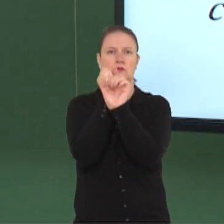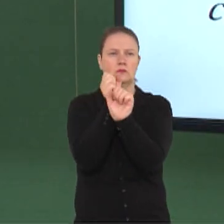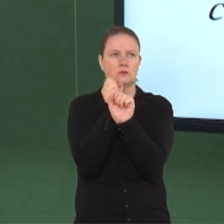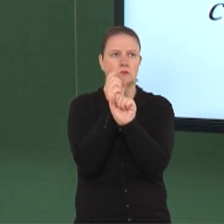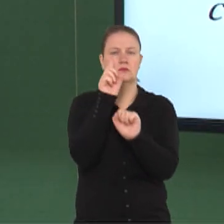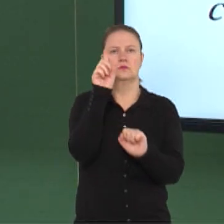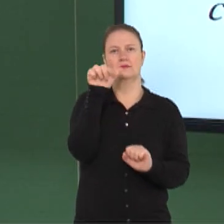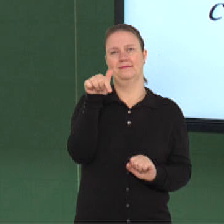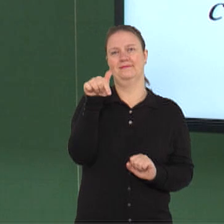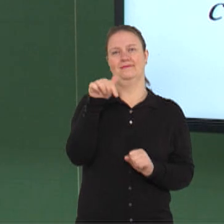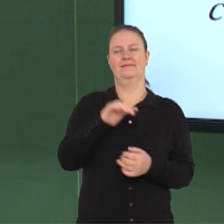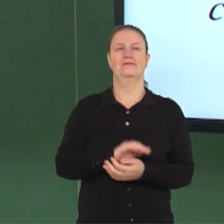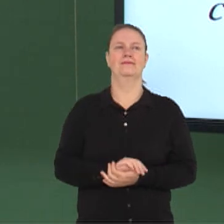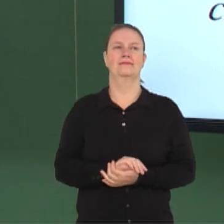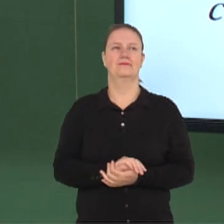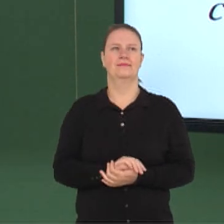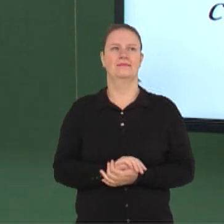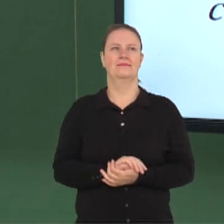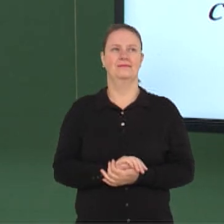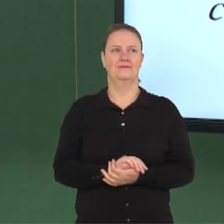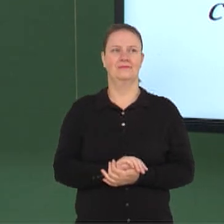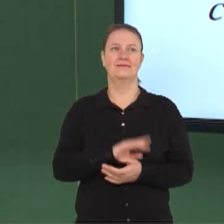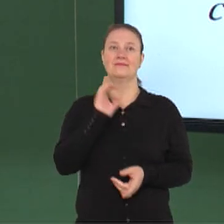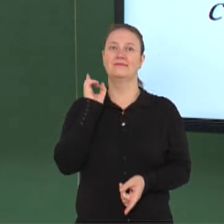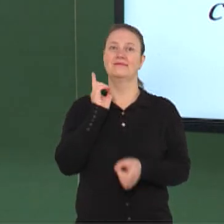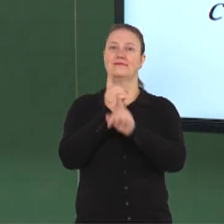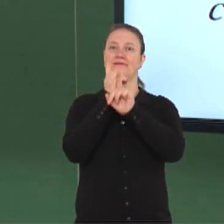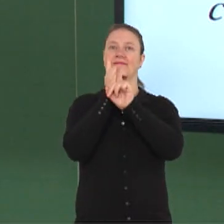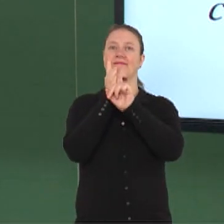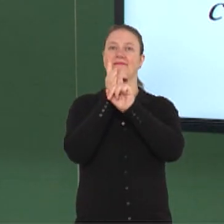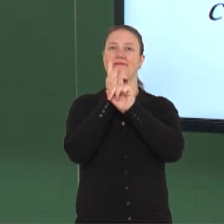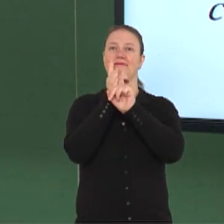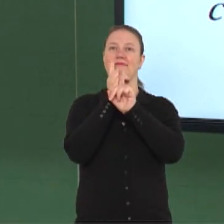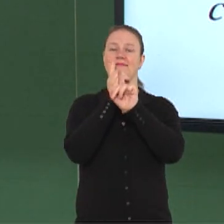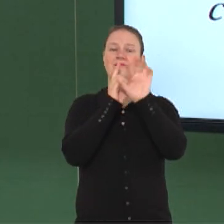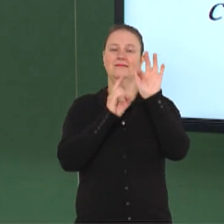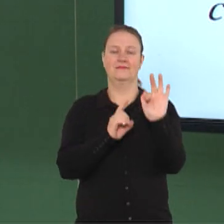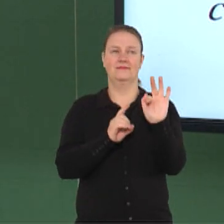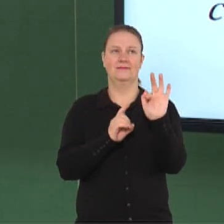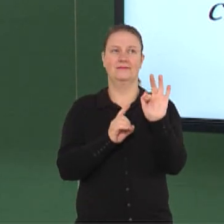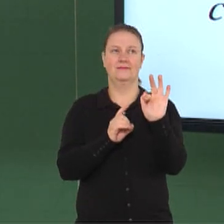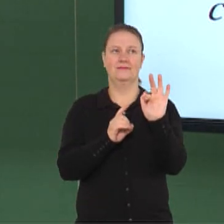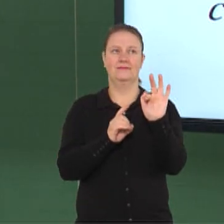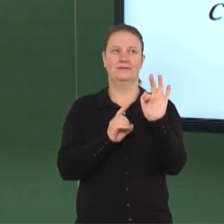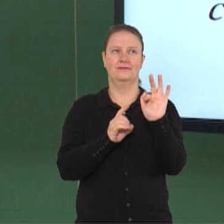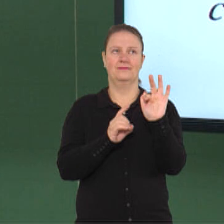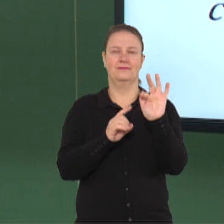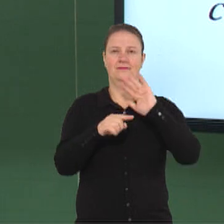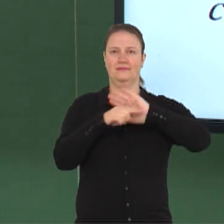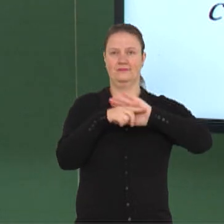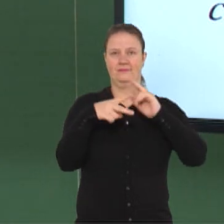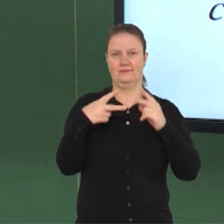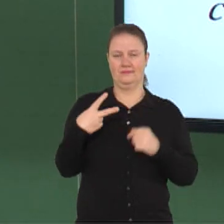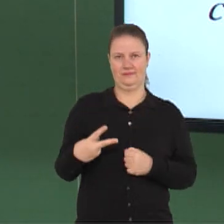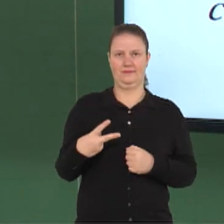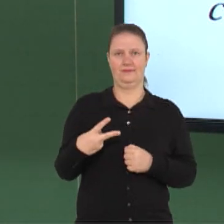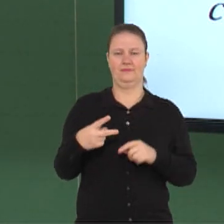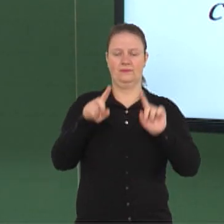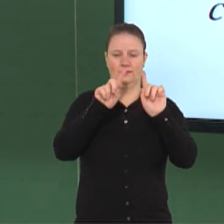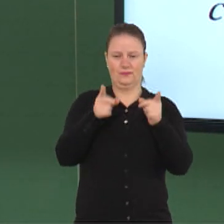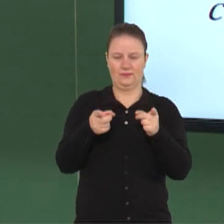17. Opa, encontramos f de menos 2. E para finalizar o